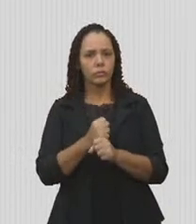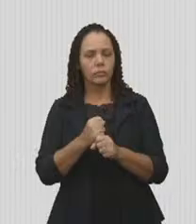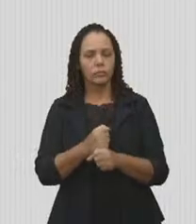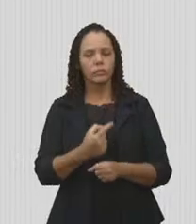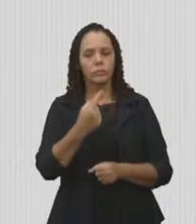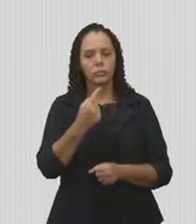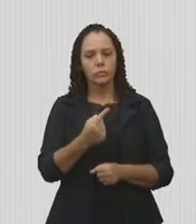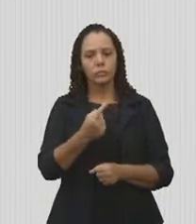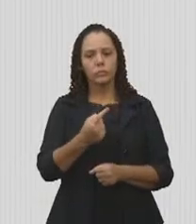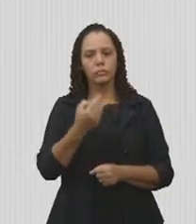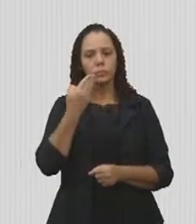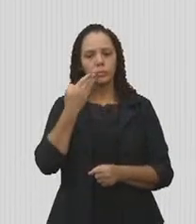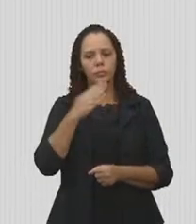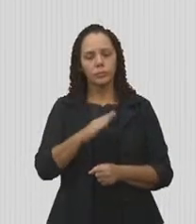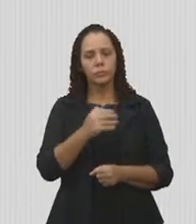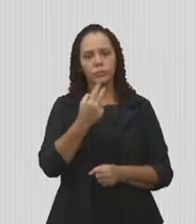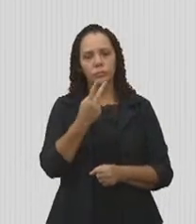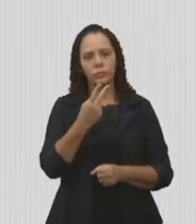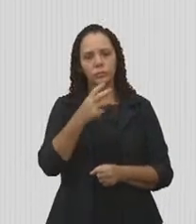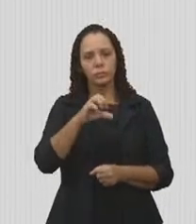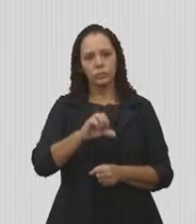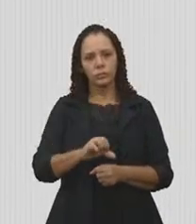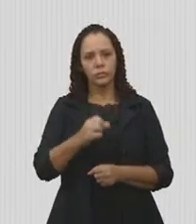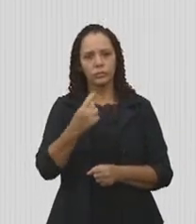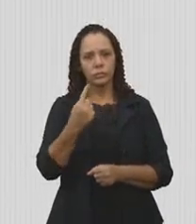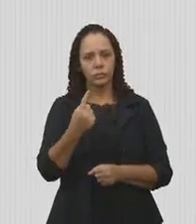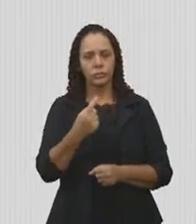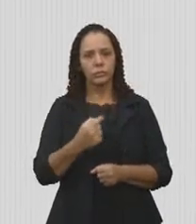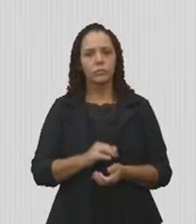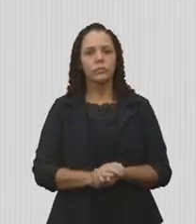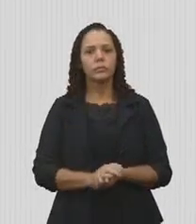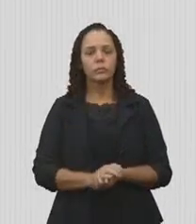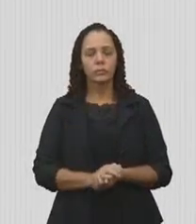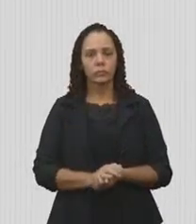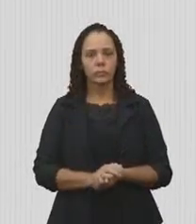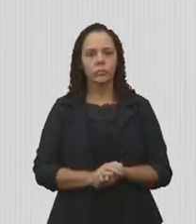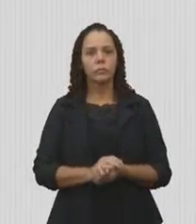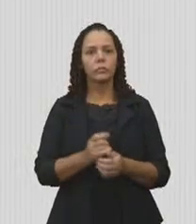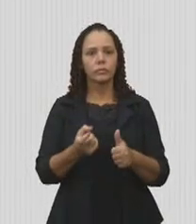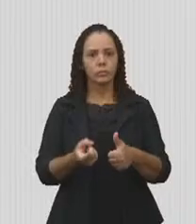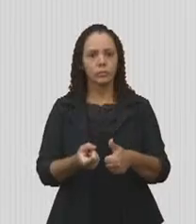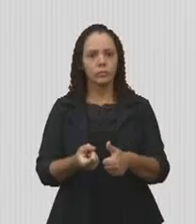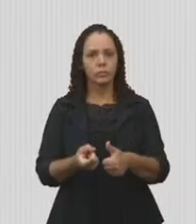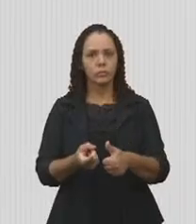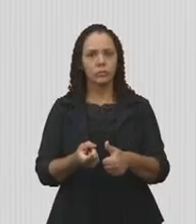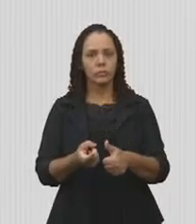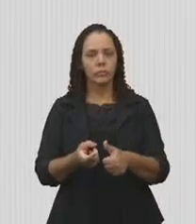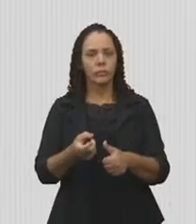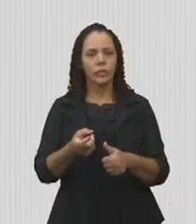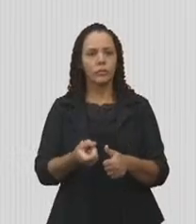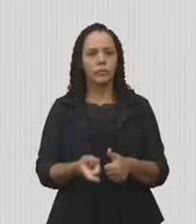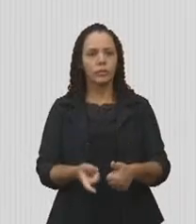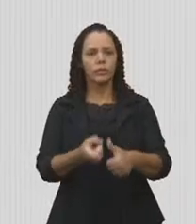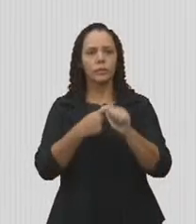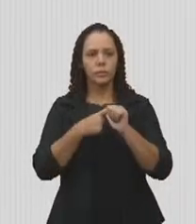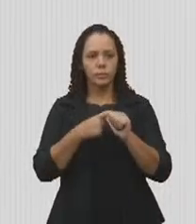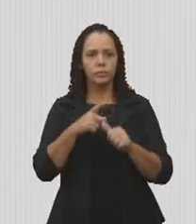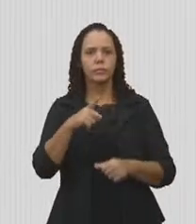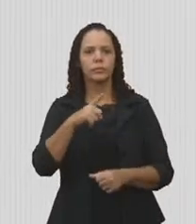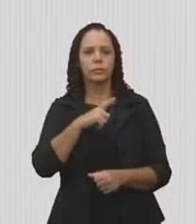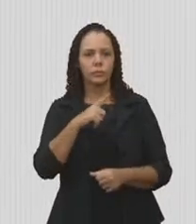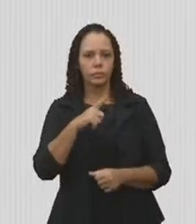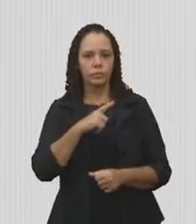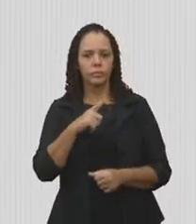1.291 bi. Com base nisso, nós temos uma dívida consolidada, que é o estoque de dívidas que o município